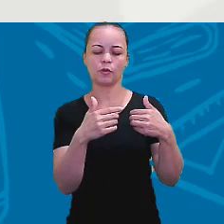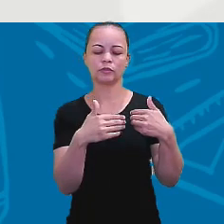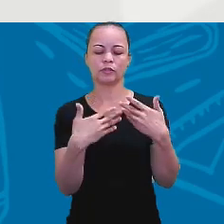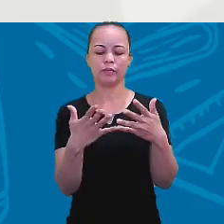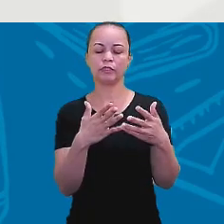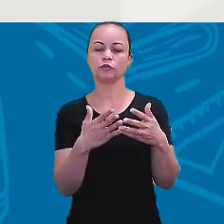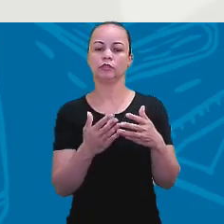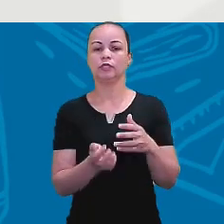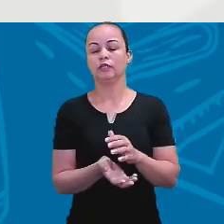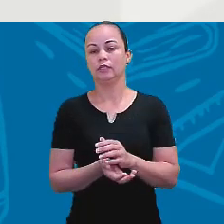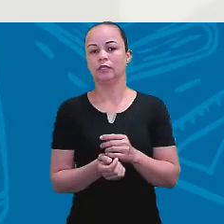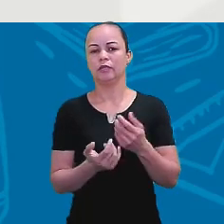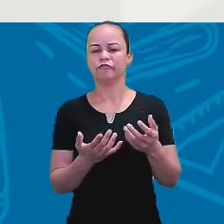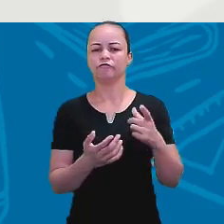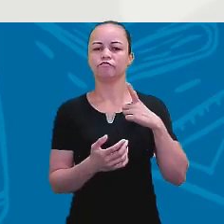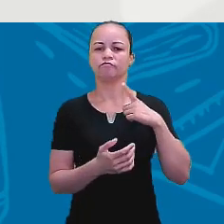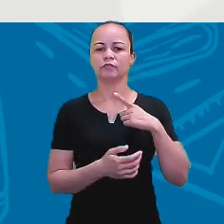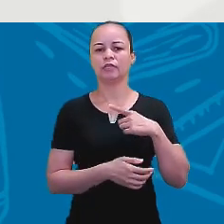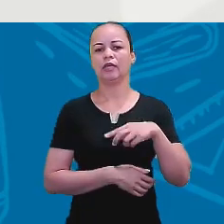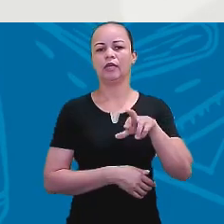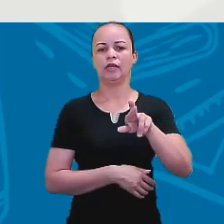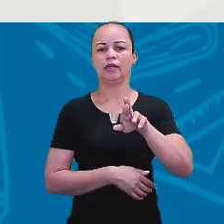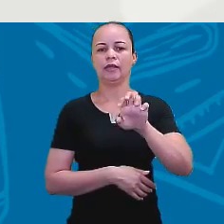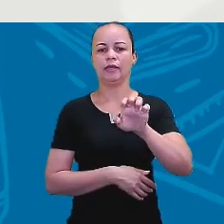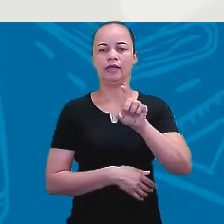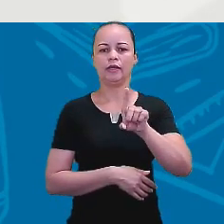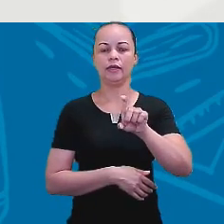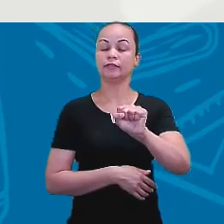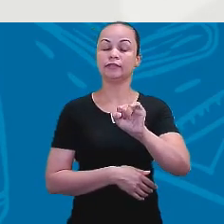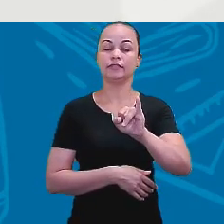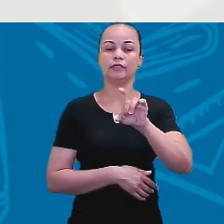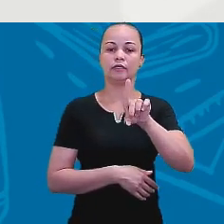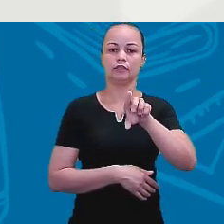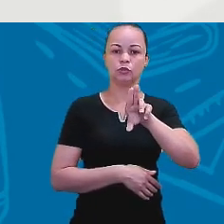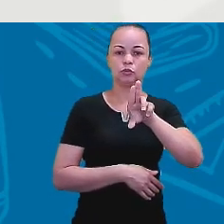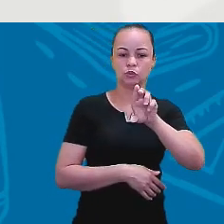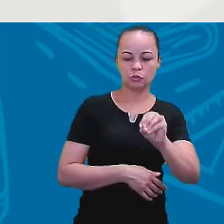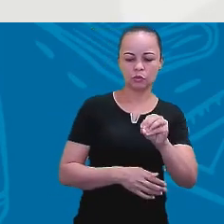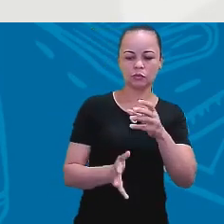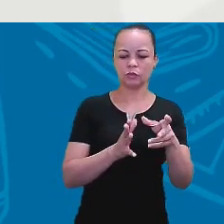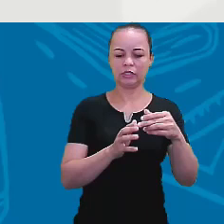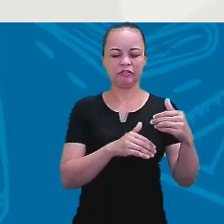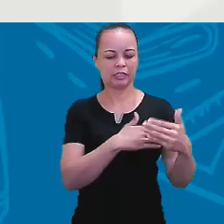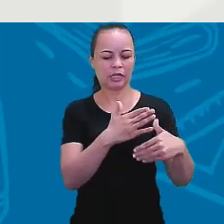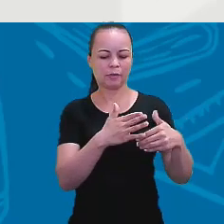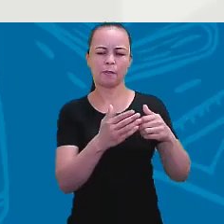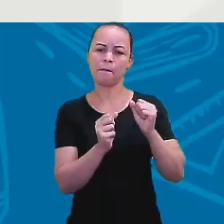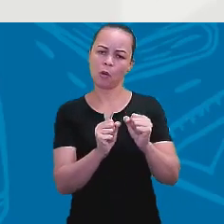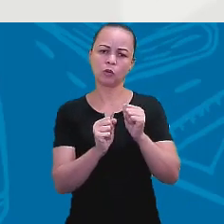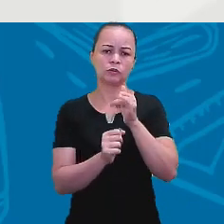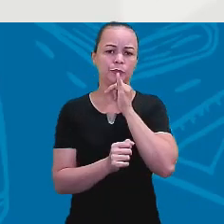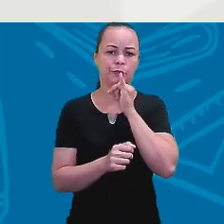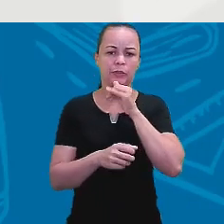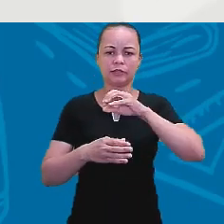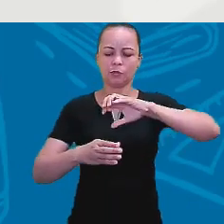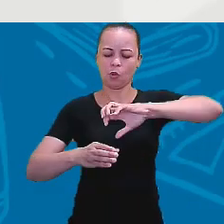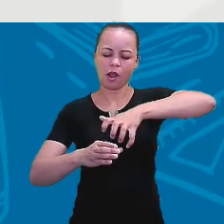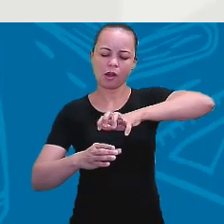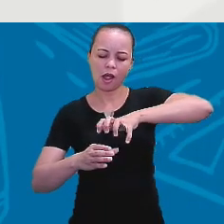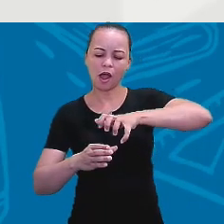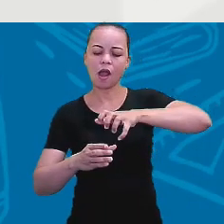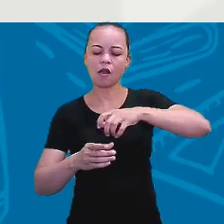certo? Então a gente vai ter um resíduo, pode ser uma garrafa plástica, que vai ser reprocessada, tá certo? Para então